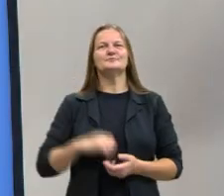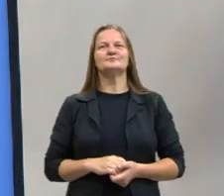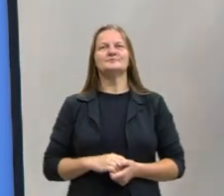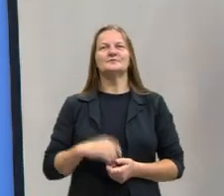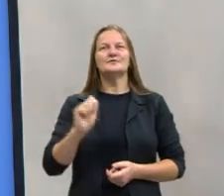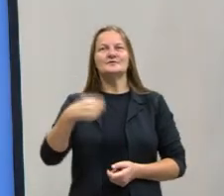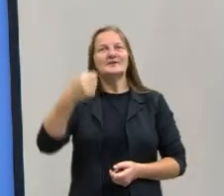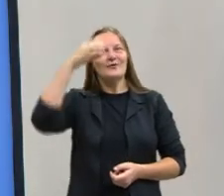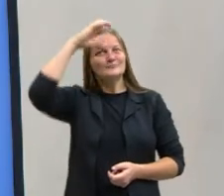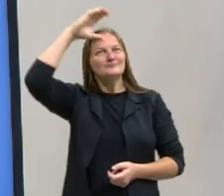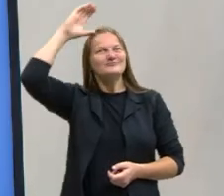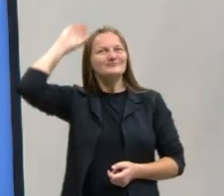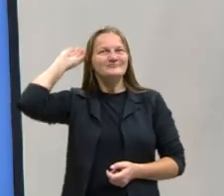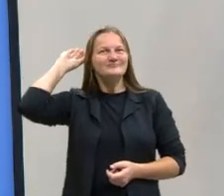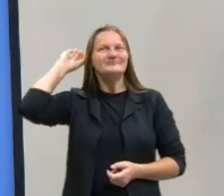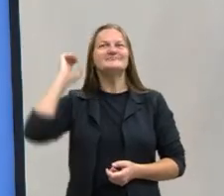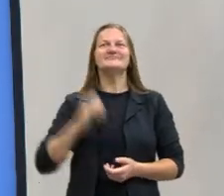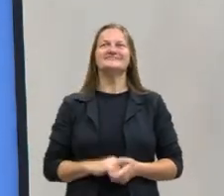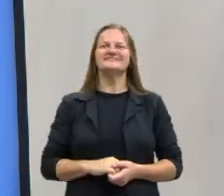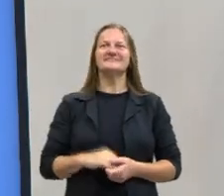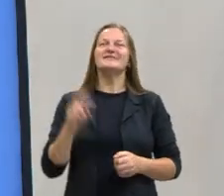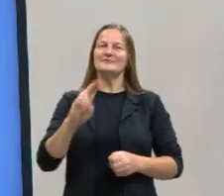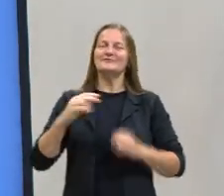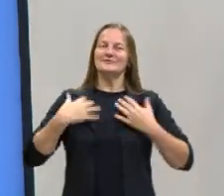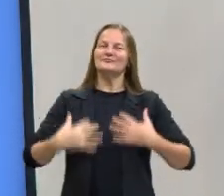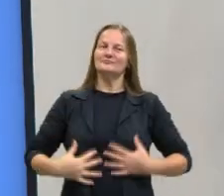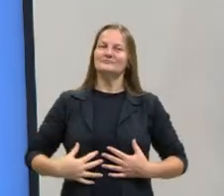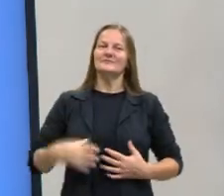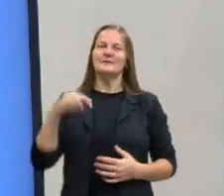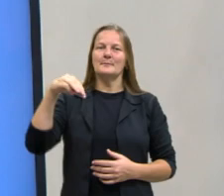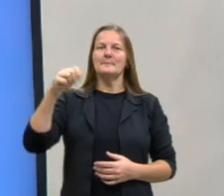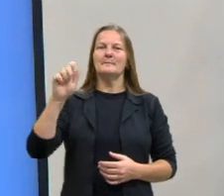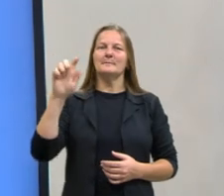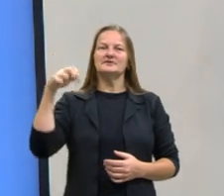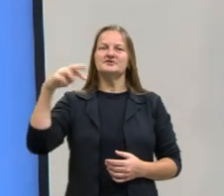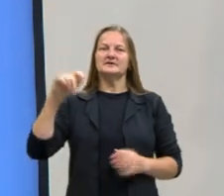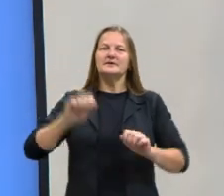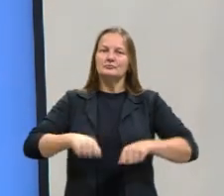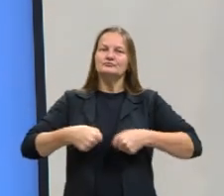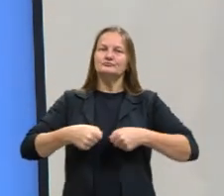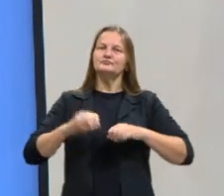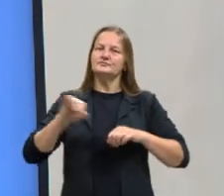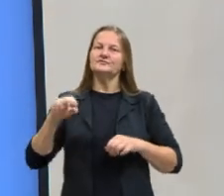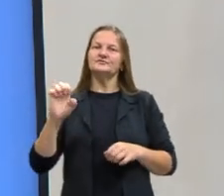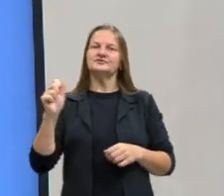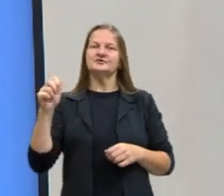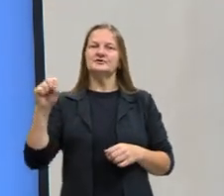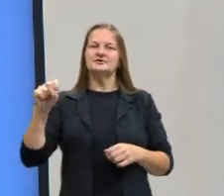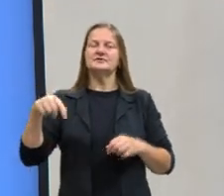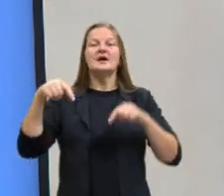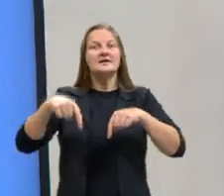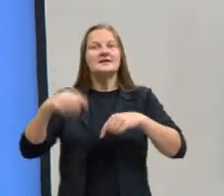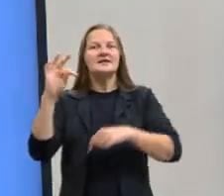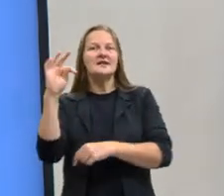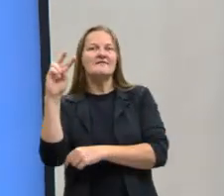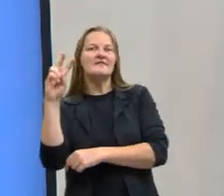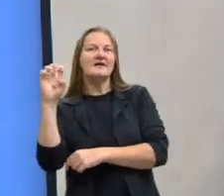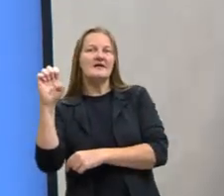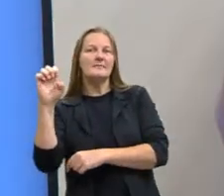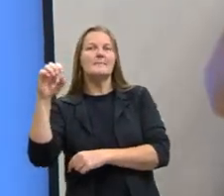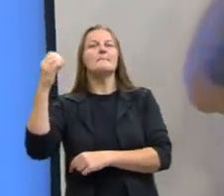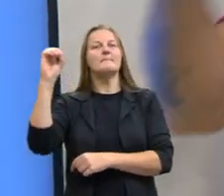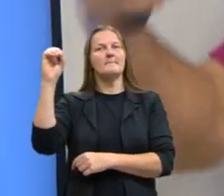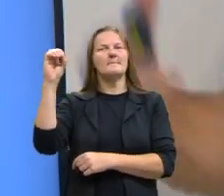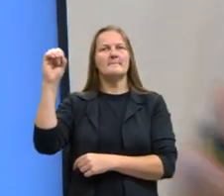sinal o chip Eu visto uma camiseta Magenta a calça jeans porque nos estúdios da TV em Porto